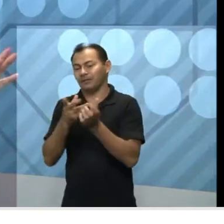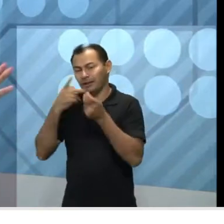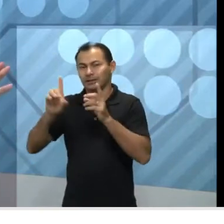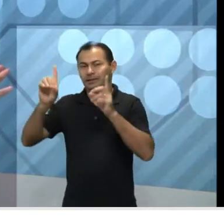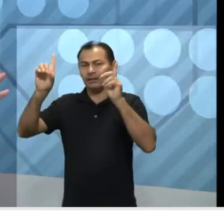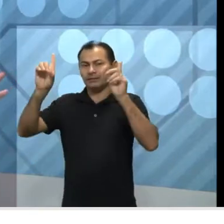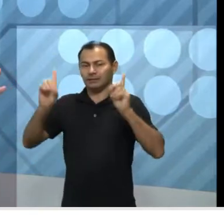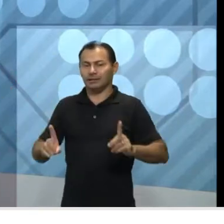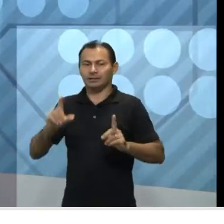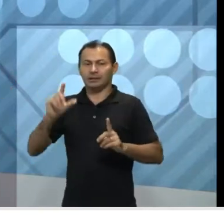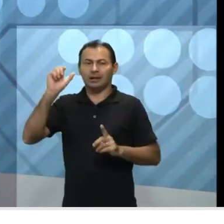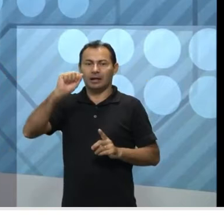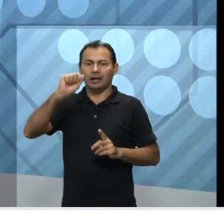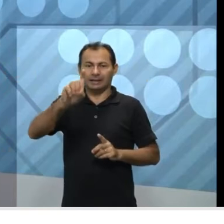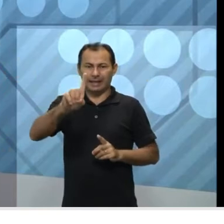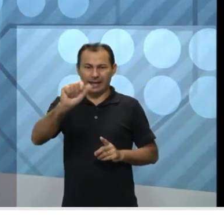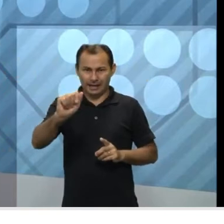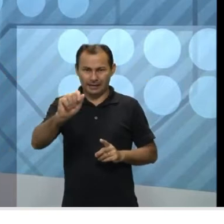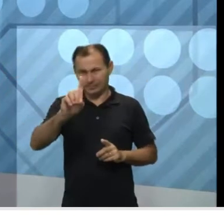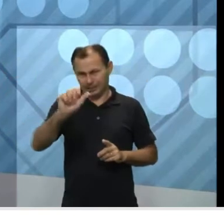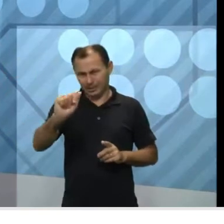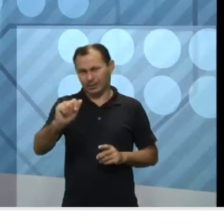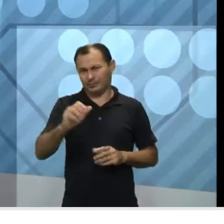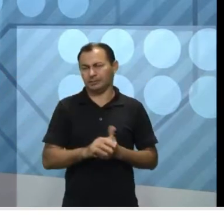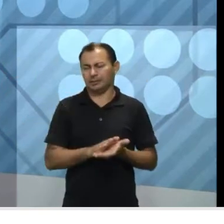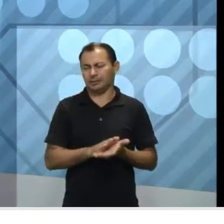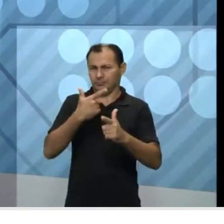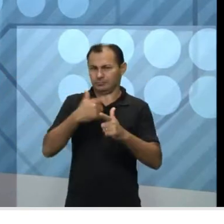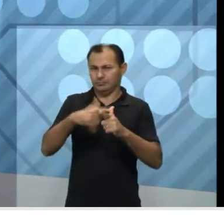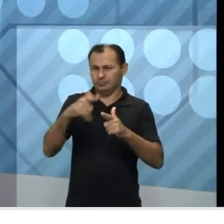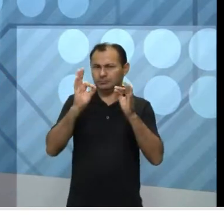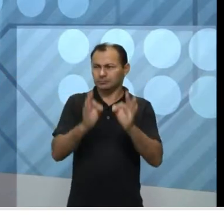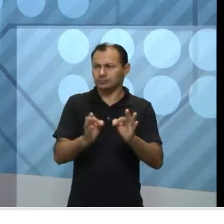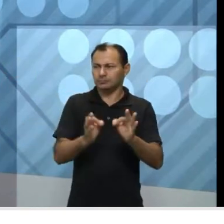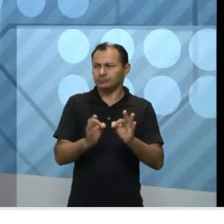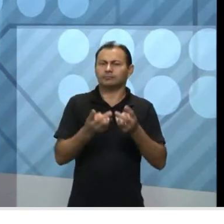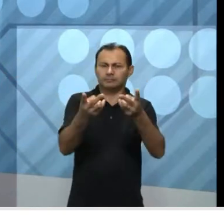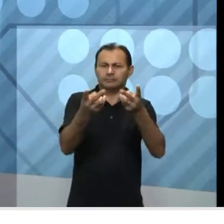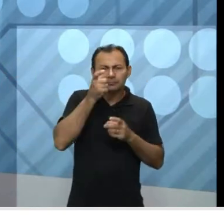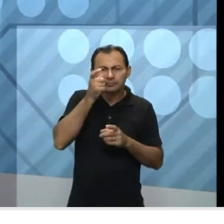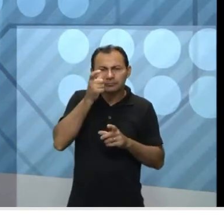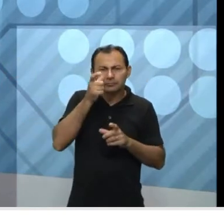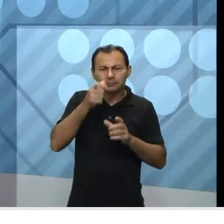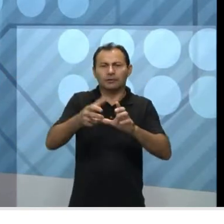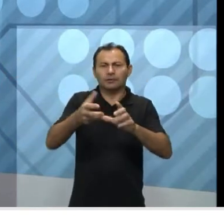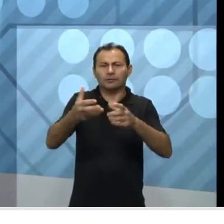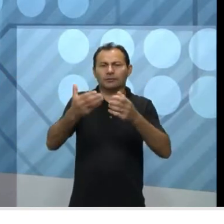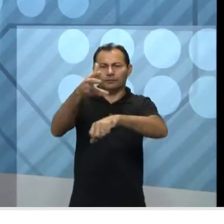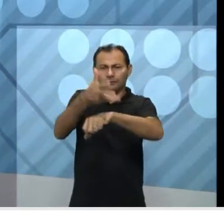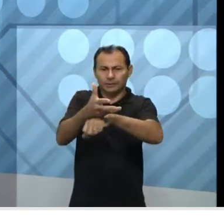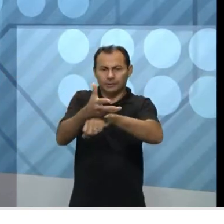sem nenhum tipo de problema, ok? Eu convido você para assistir nosso vídeo de abertura e a gente já volta.